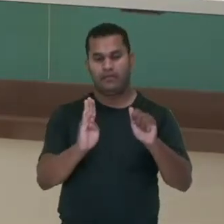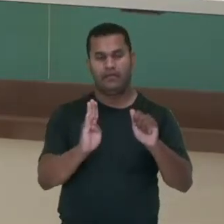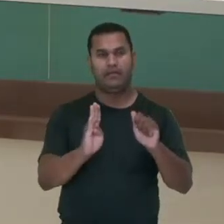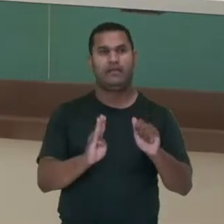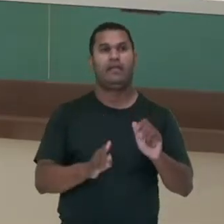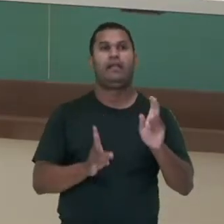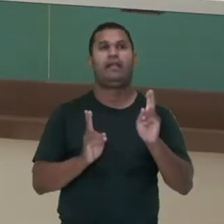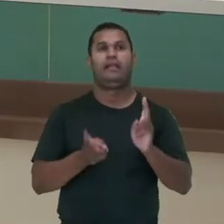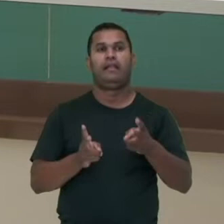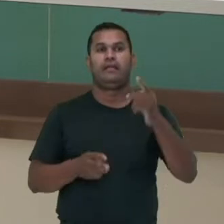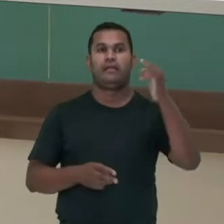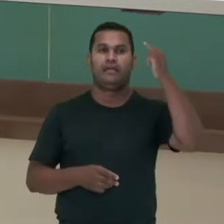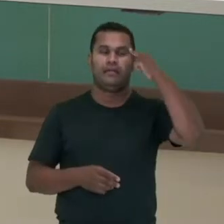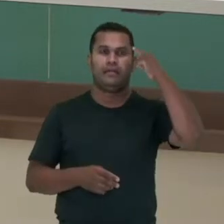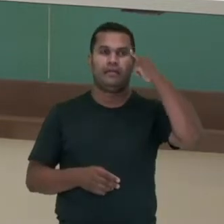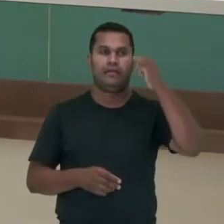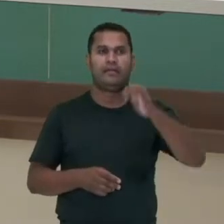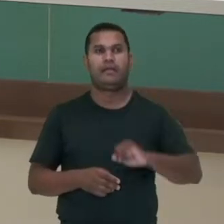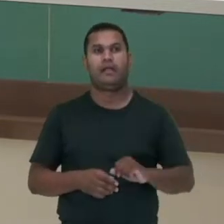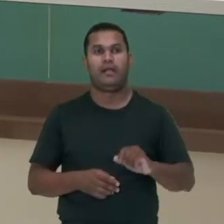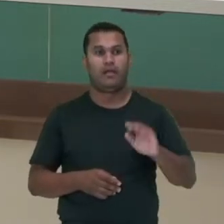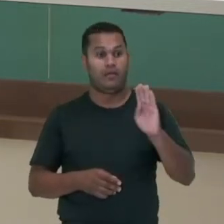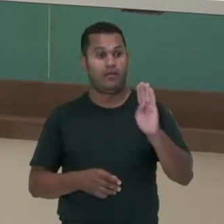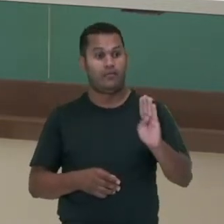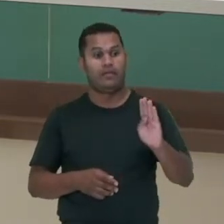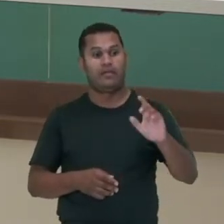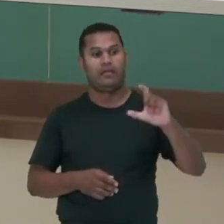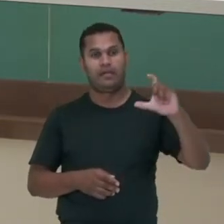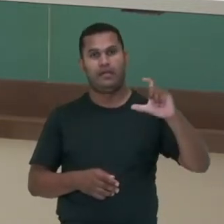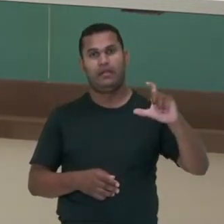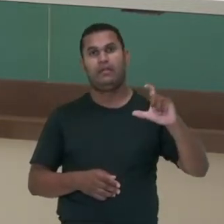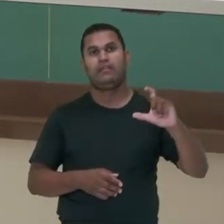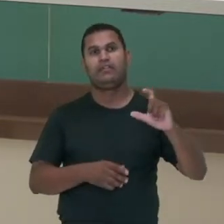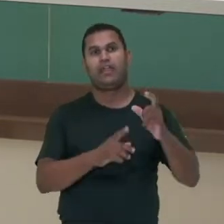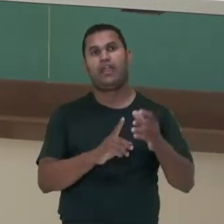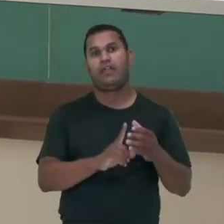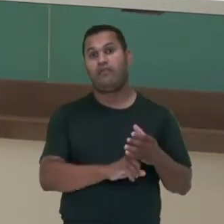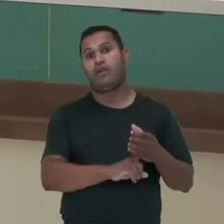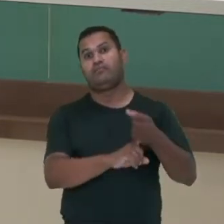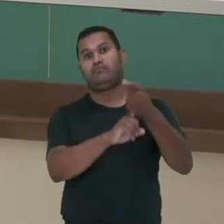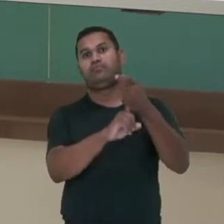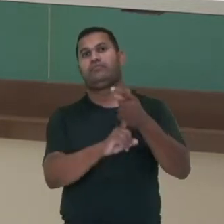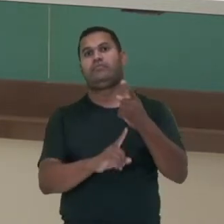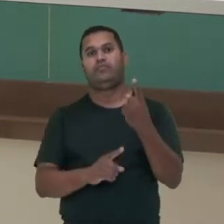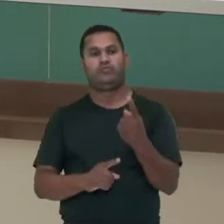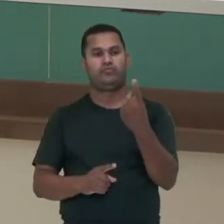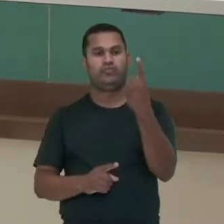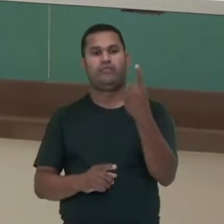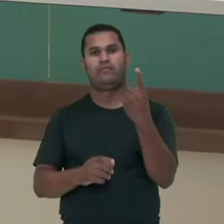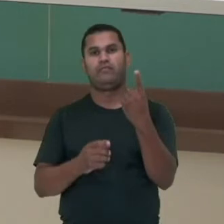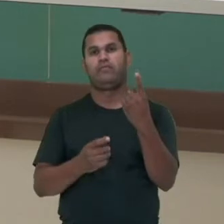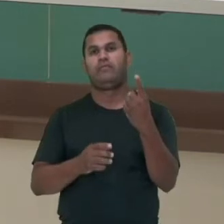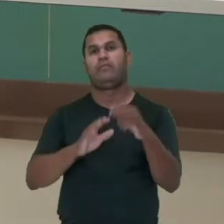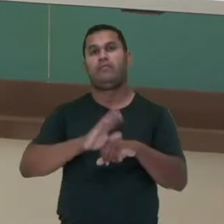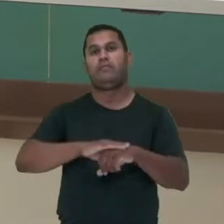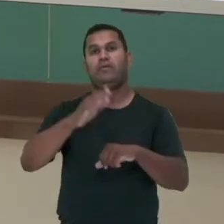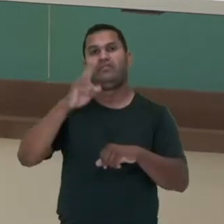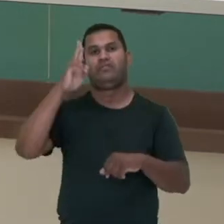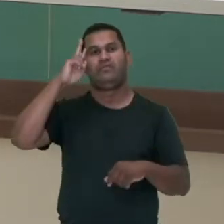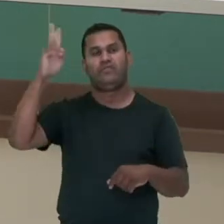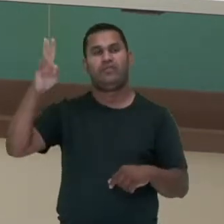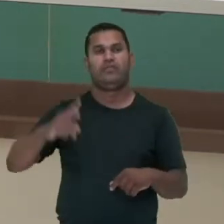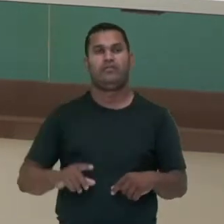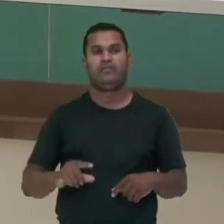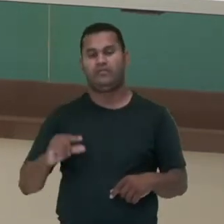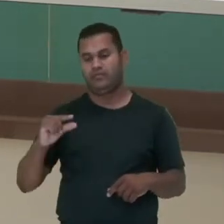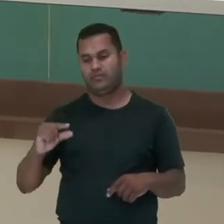pensar assim. Se eles estiverem em homozigose, as duas letrinhas minúsculas, ele se manifesta. Se tiver pelo menos uma maiúscula